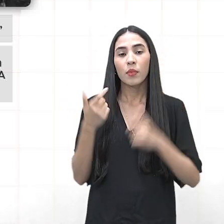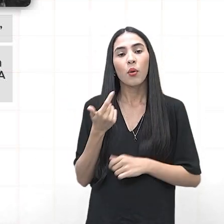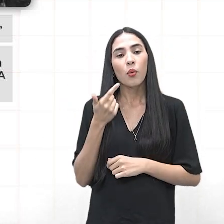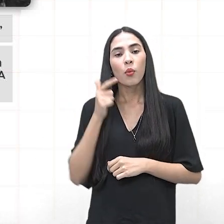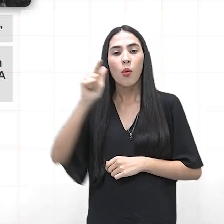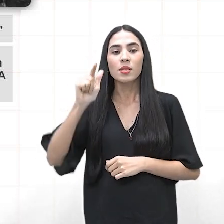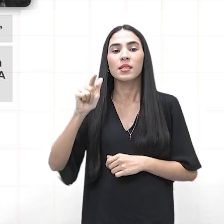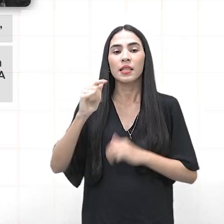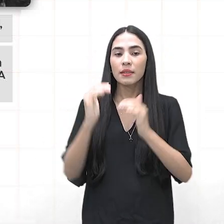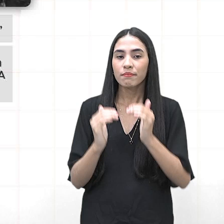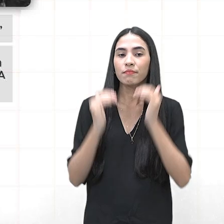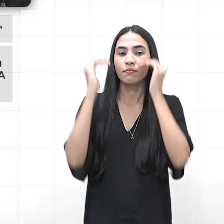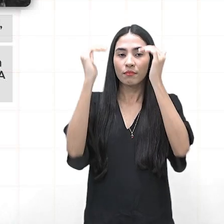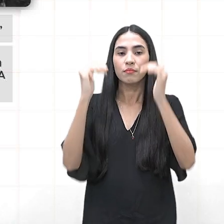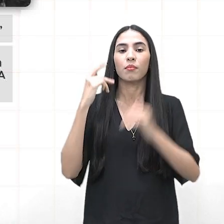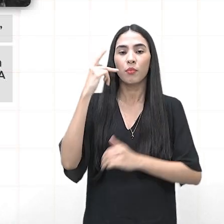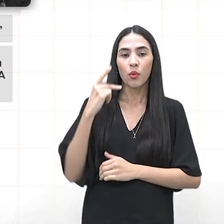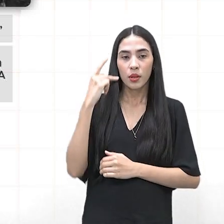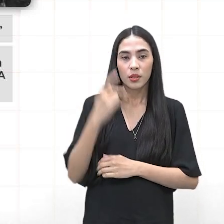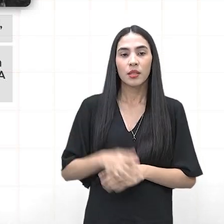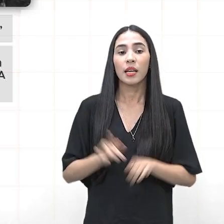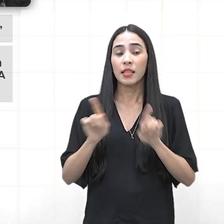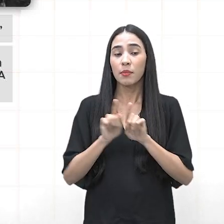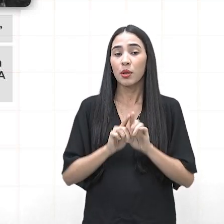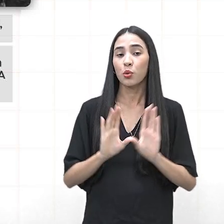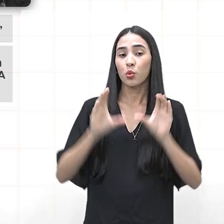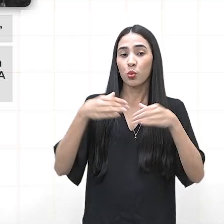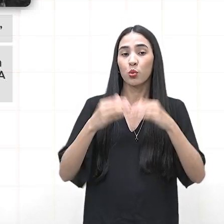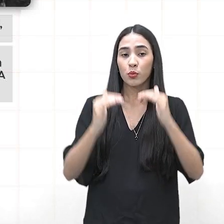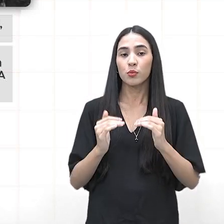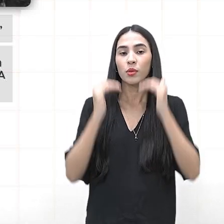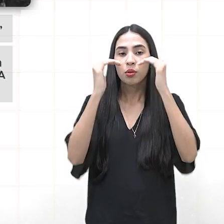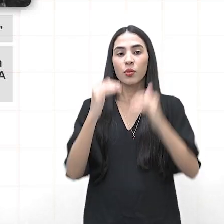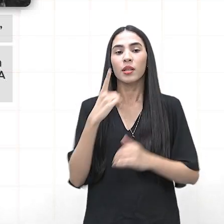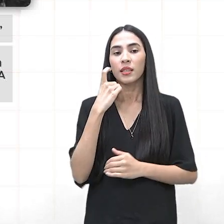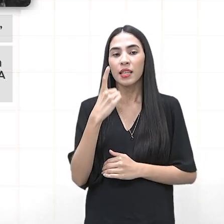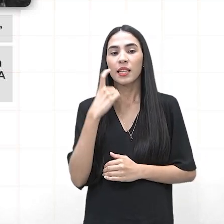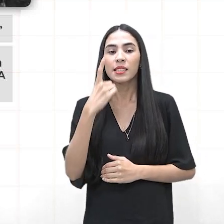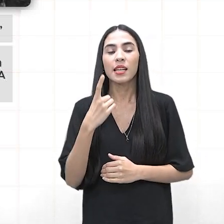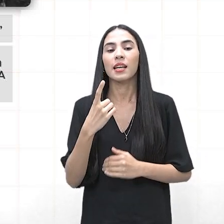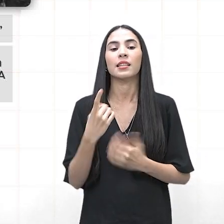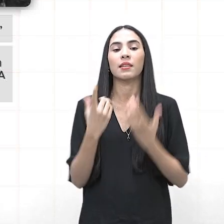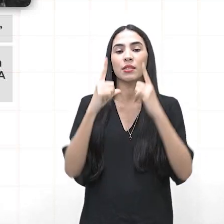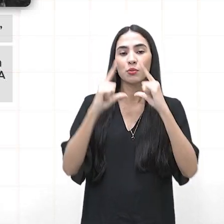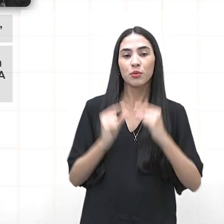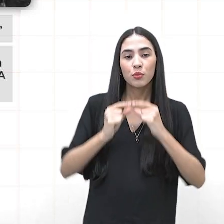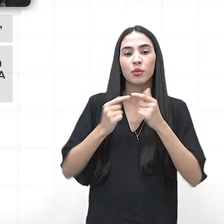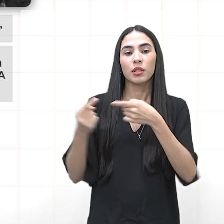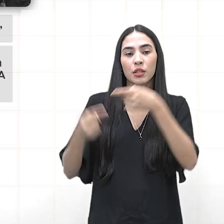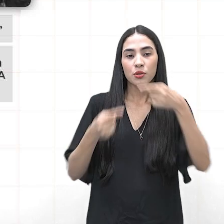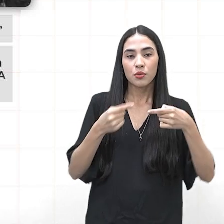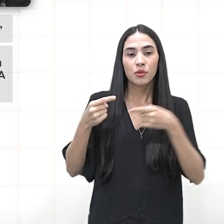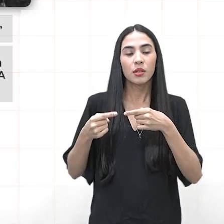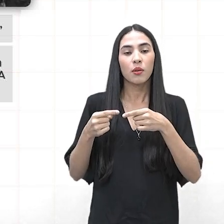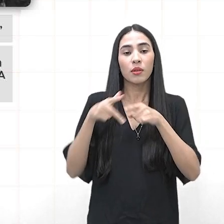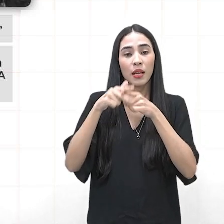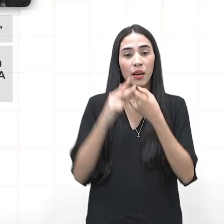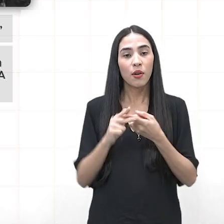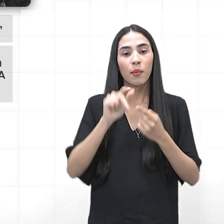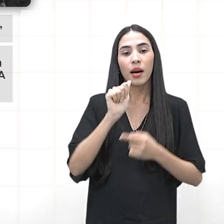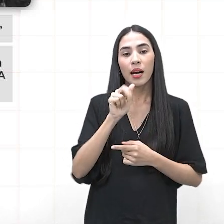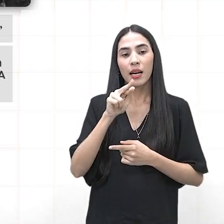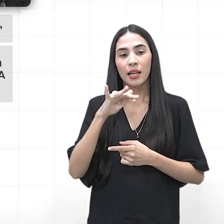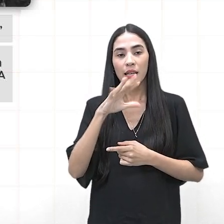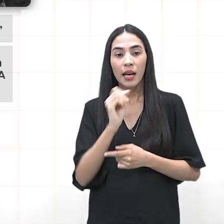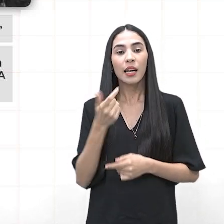politicamente, como eu falei para vocês, e de parte da elite interessada em enfraquecer os debates da reforma agrária,